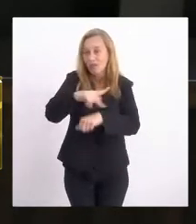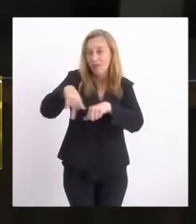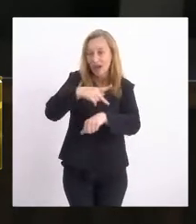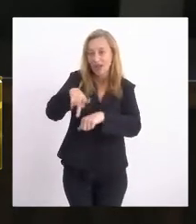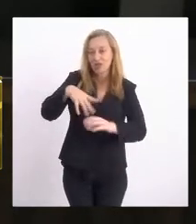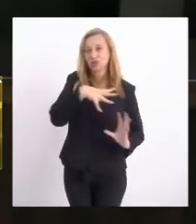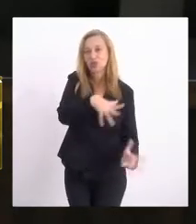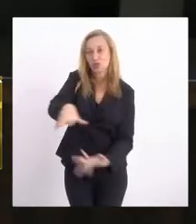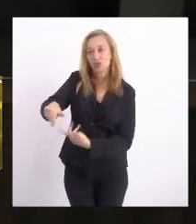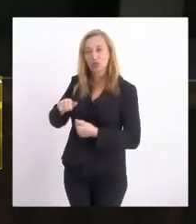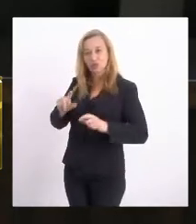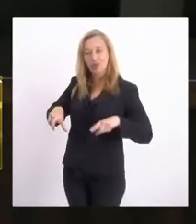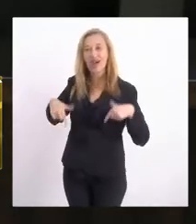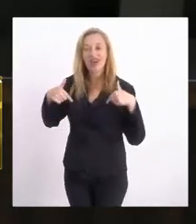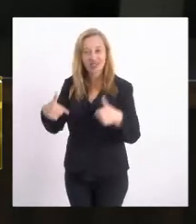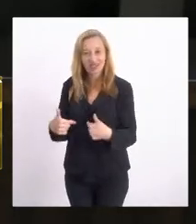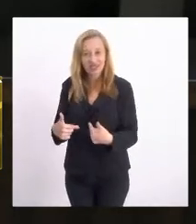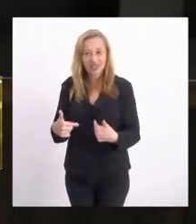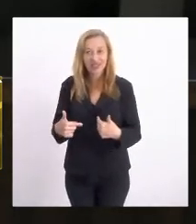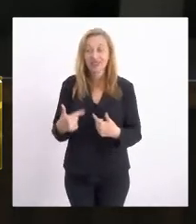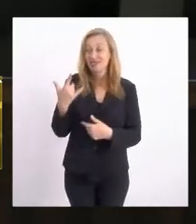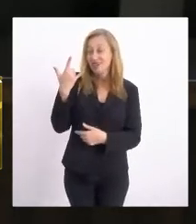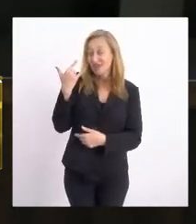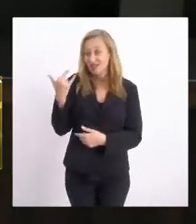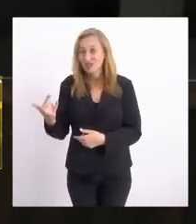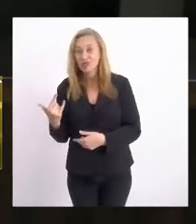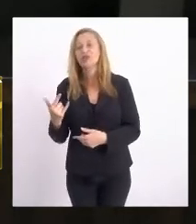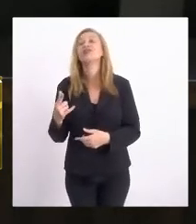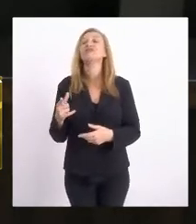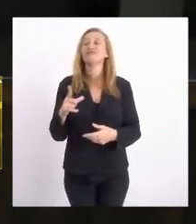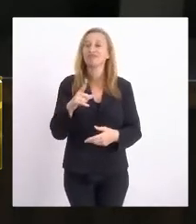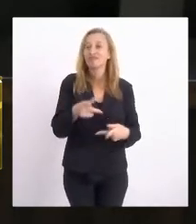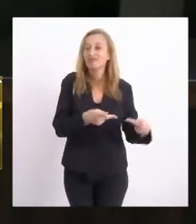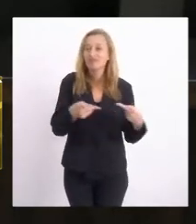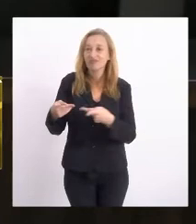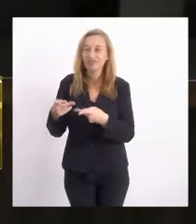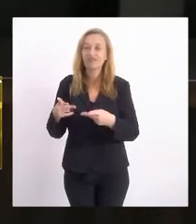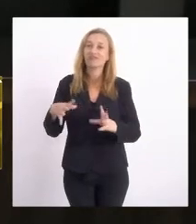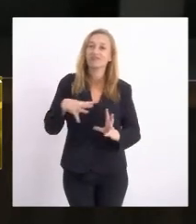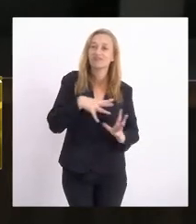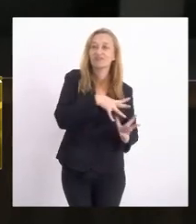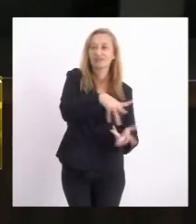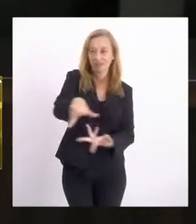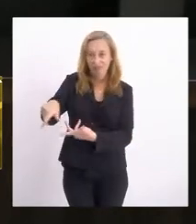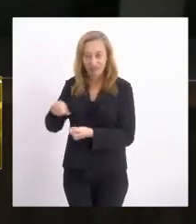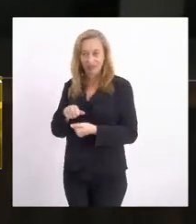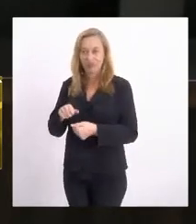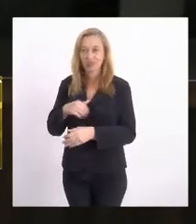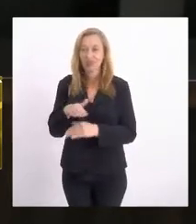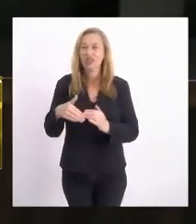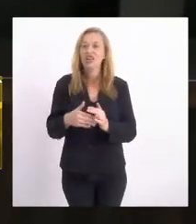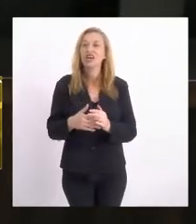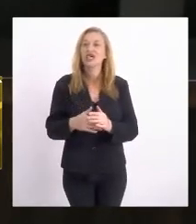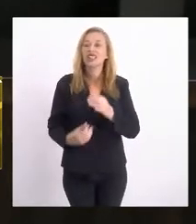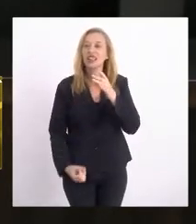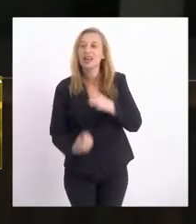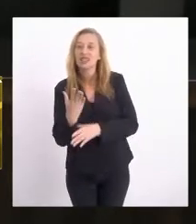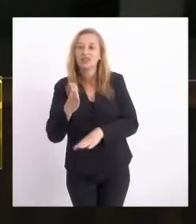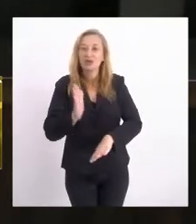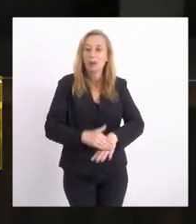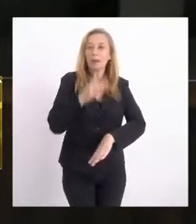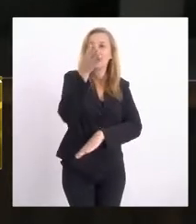esse tipo de ação e para atrair turistas de todo mundo o que se trata a instalação de mais